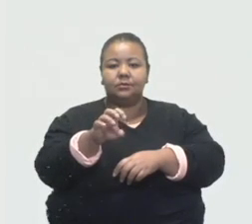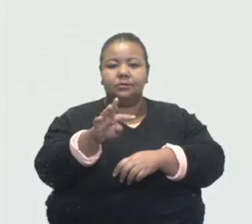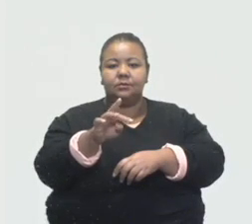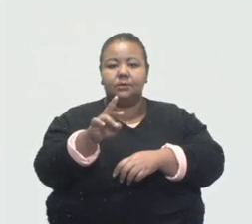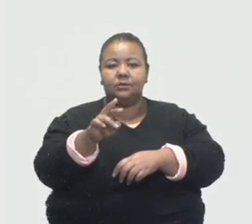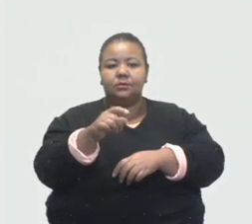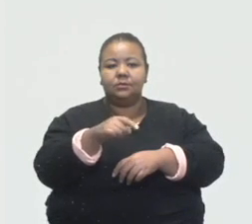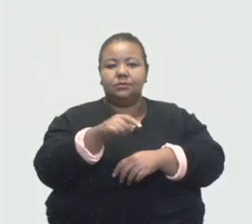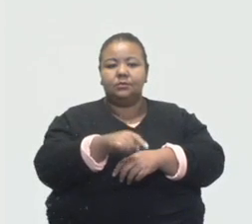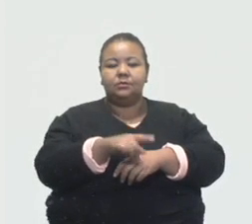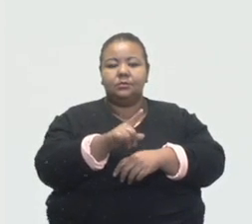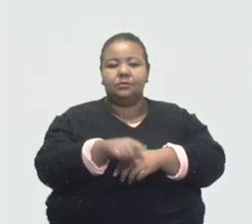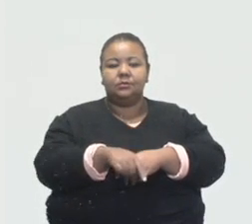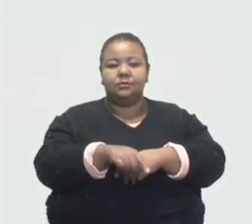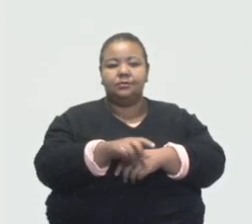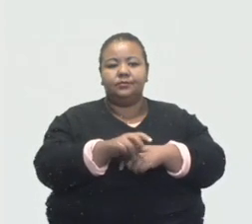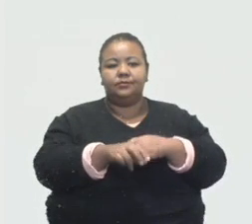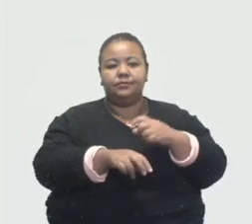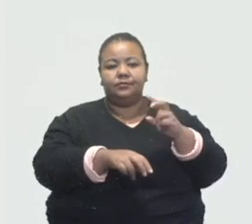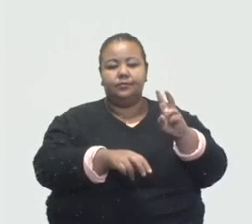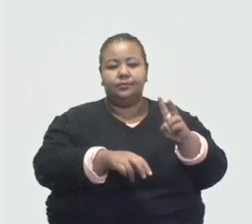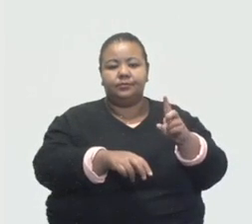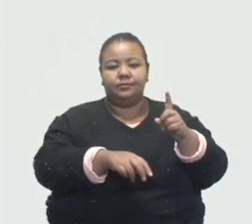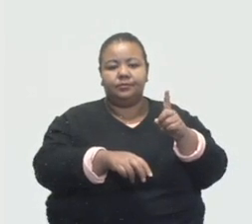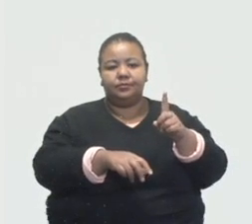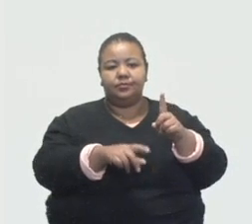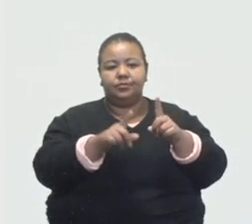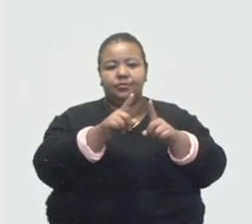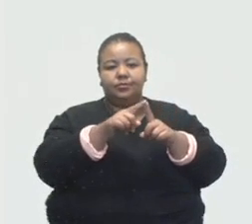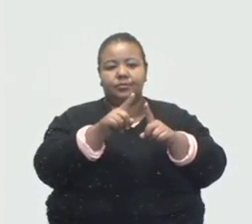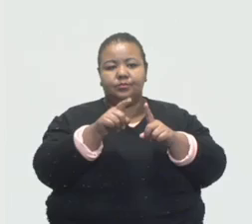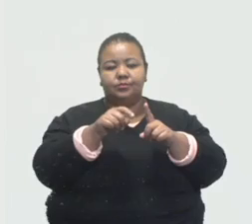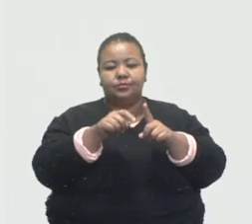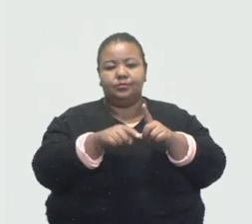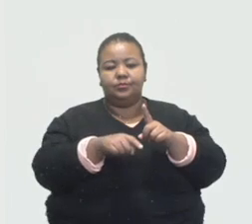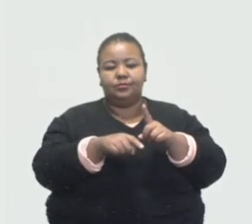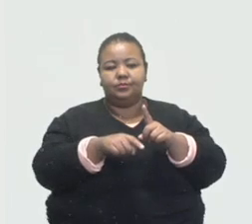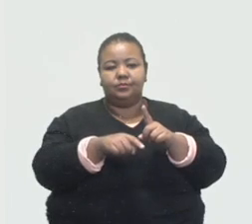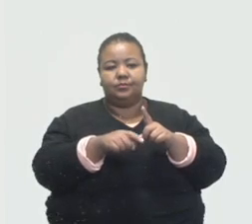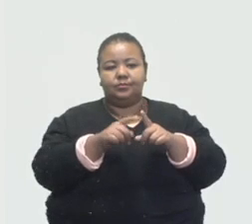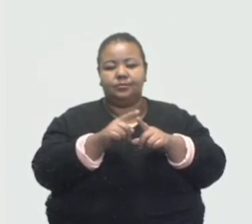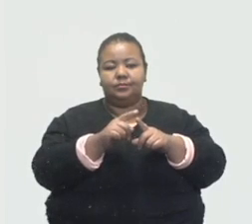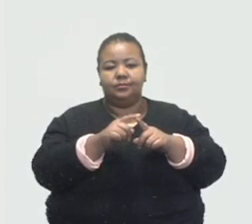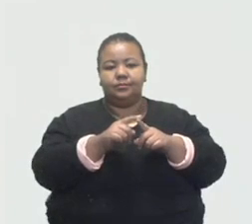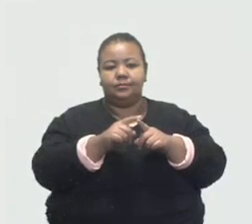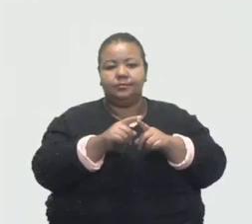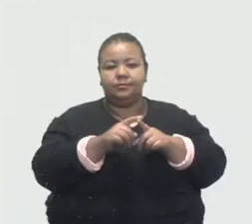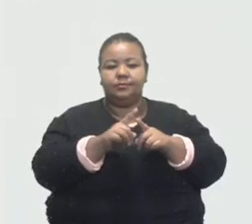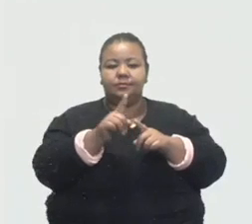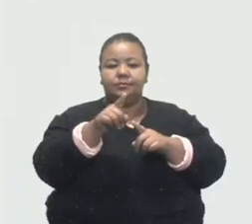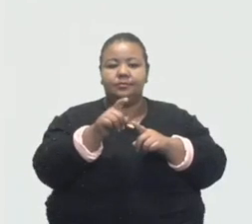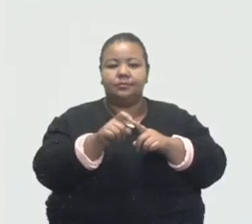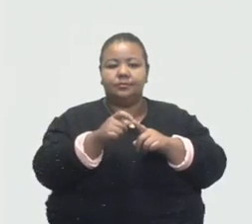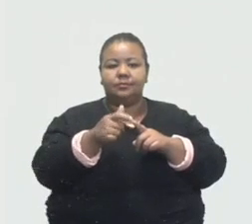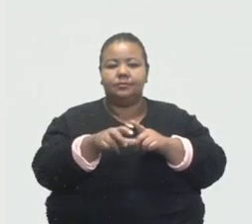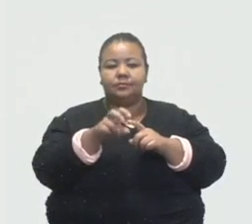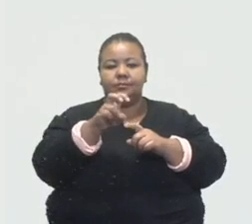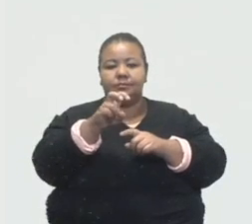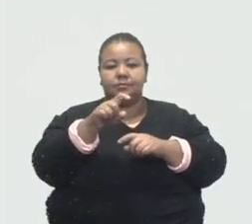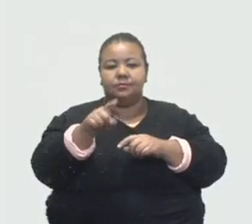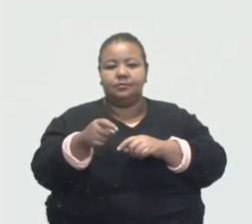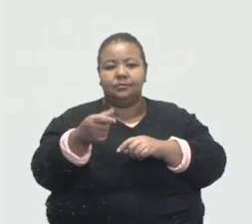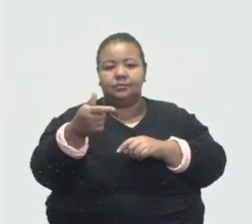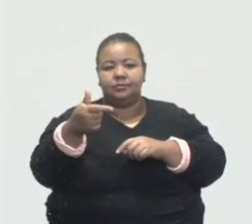teremos que o autovetor associado ao autovalor 6 é 5 e